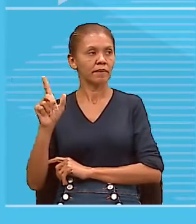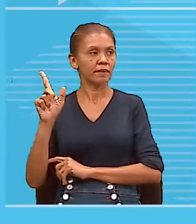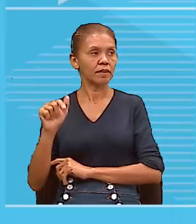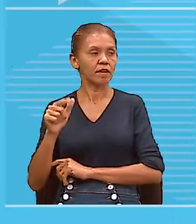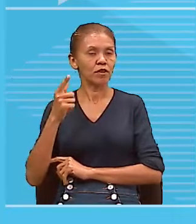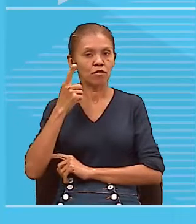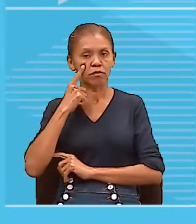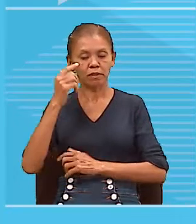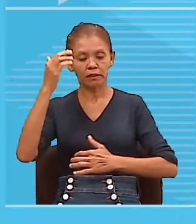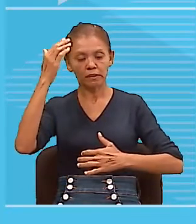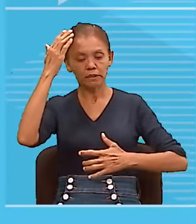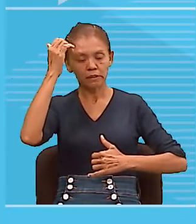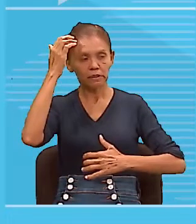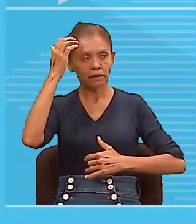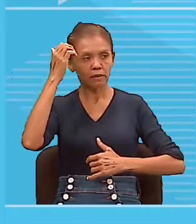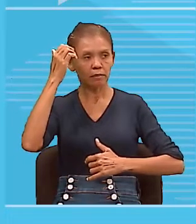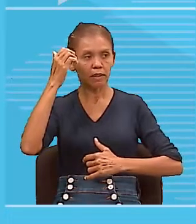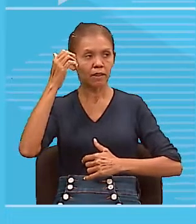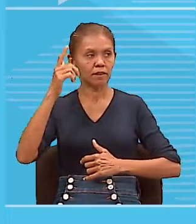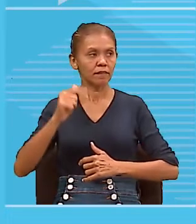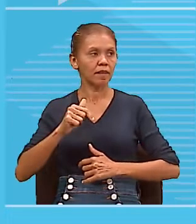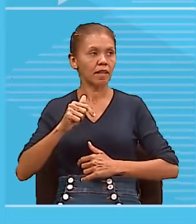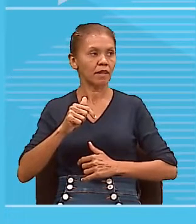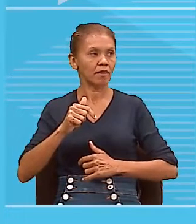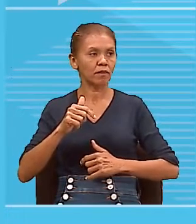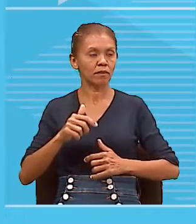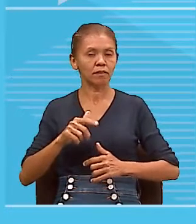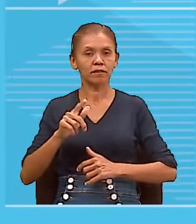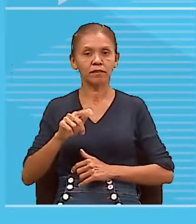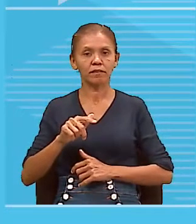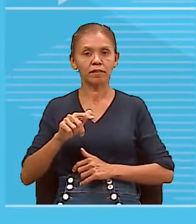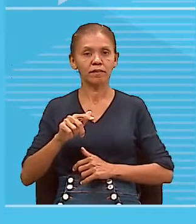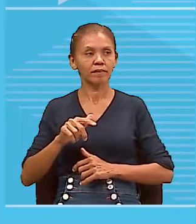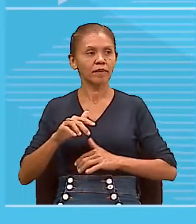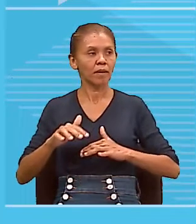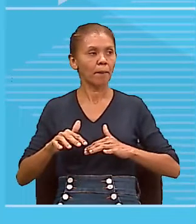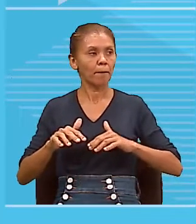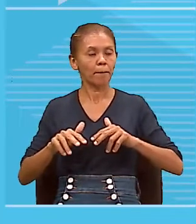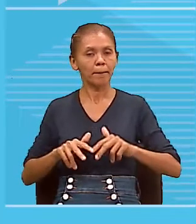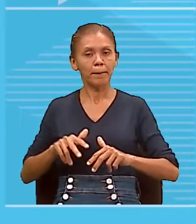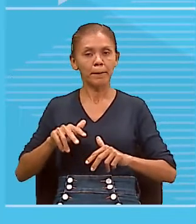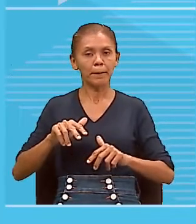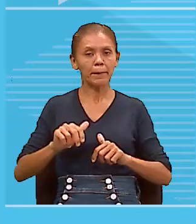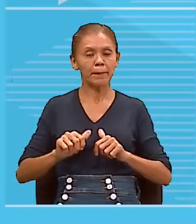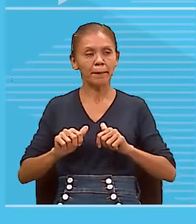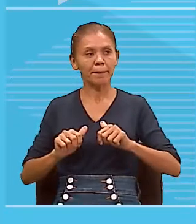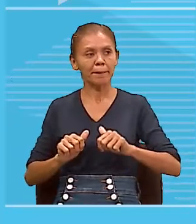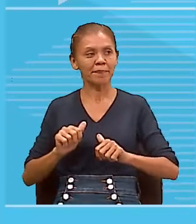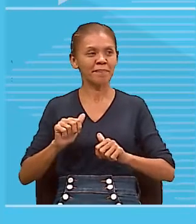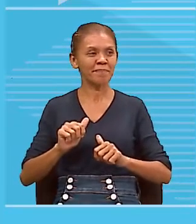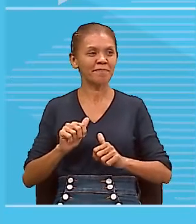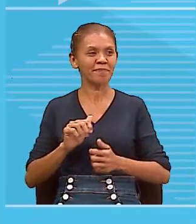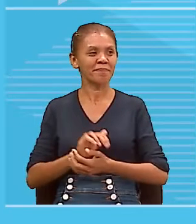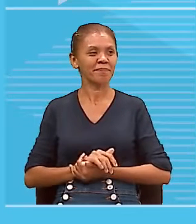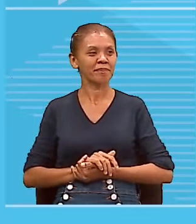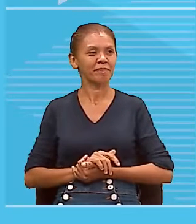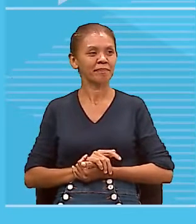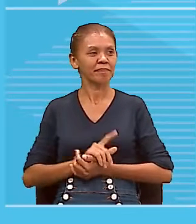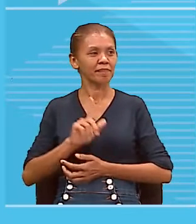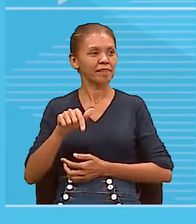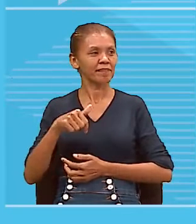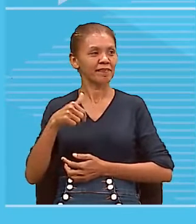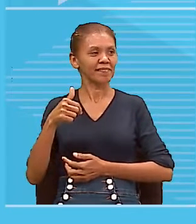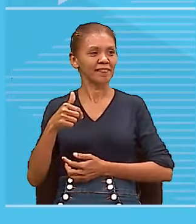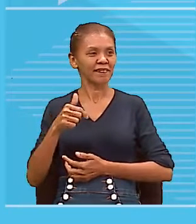um macaquinho mais né andando assim mais escovadinho Olha aí a pessoa imitando macaco já começou foi cedo a marmota hoje aí depois